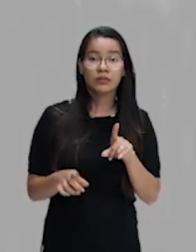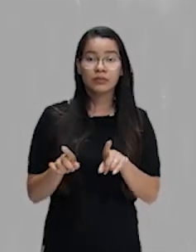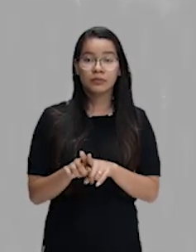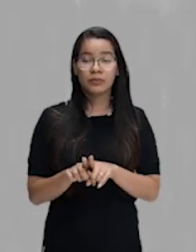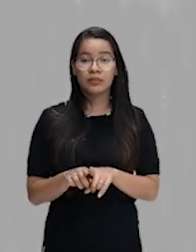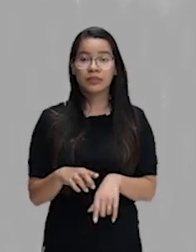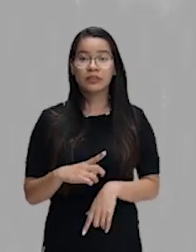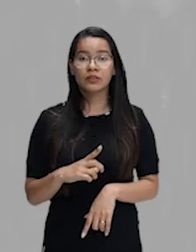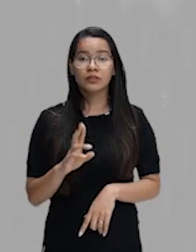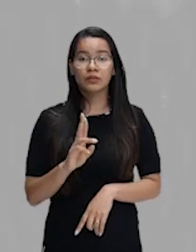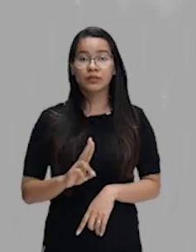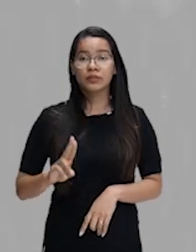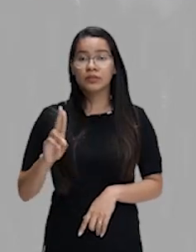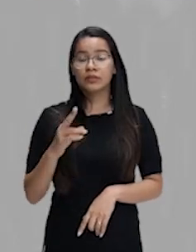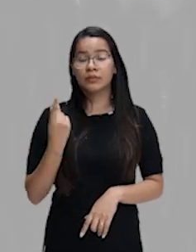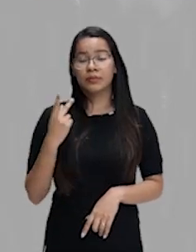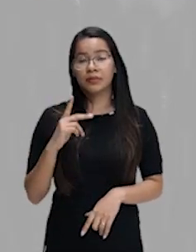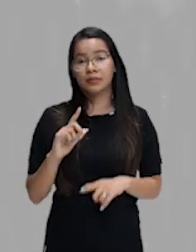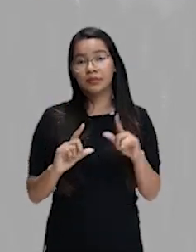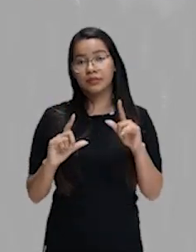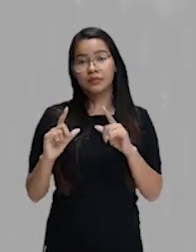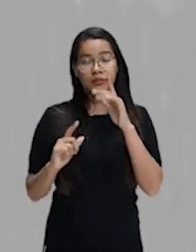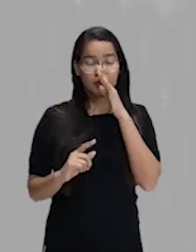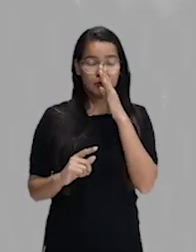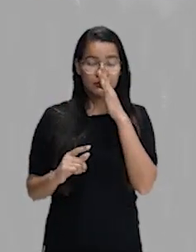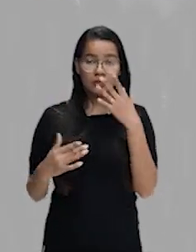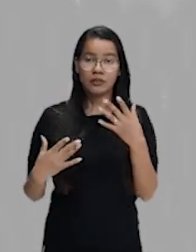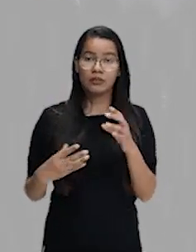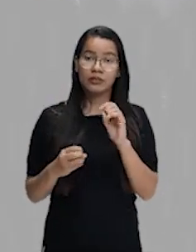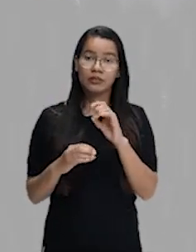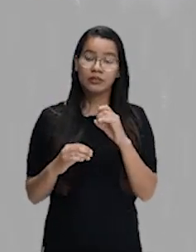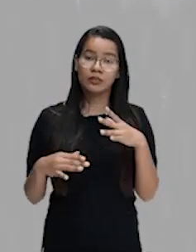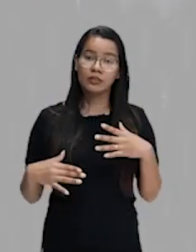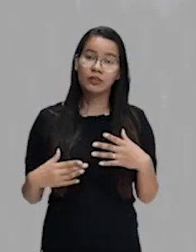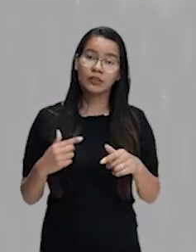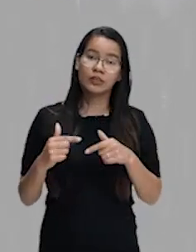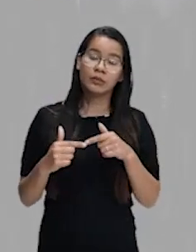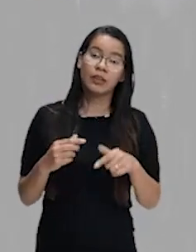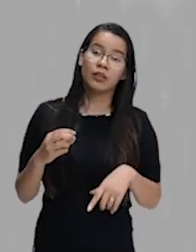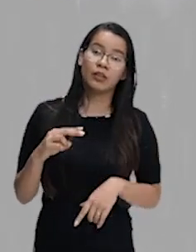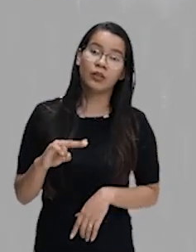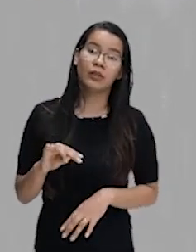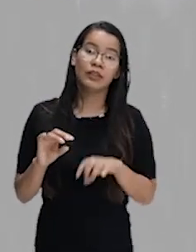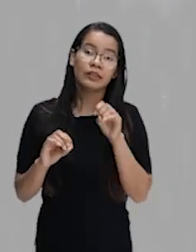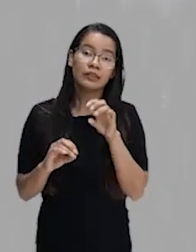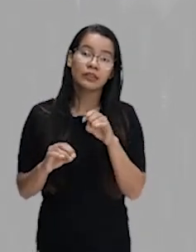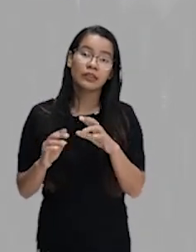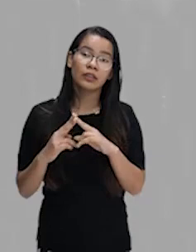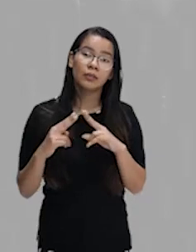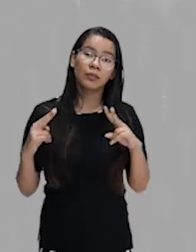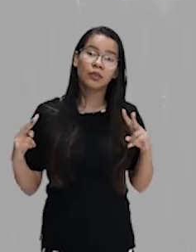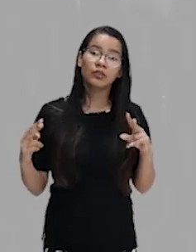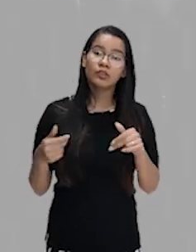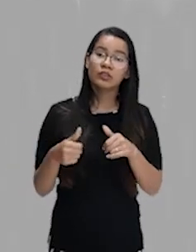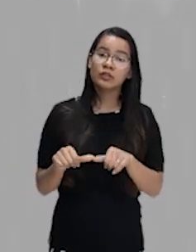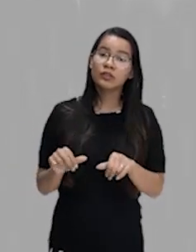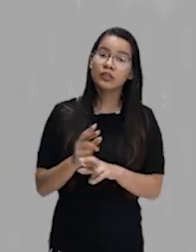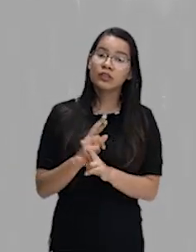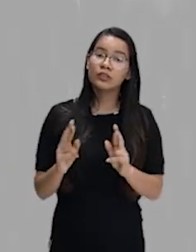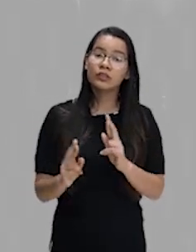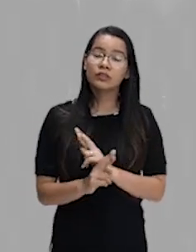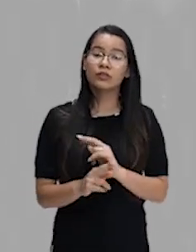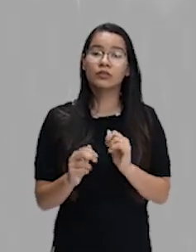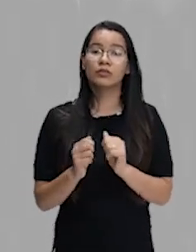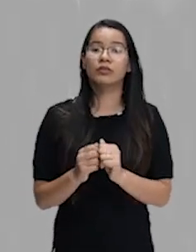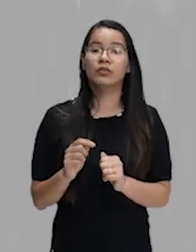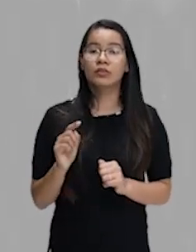aulas dos seus professores. Então, o trabalho remoto, ou o ensino remoto nesse caso, tem a ver com isso, com essa intermediação